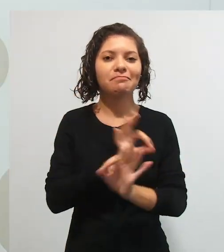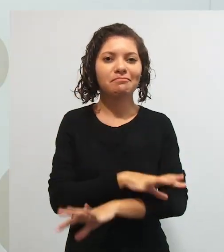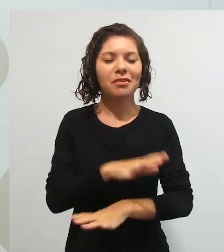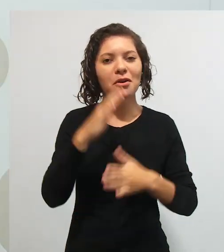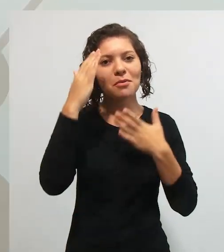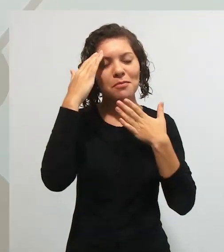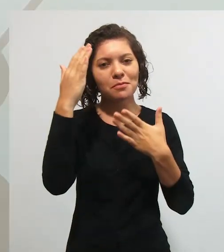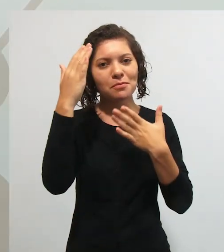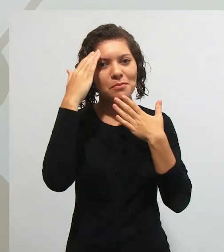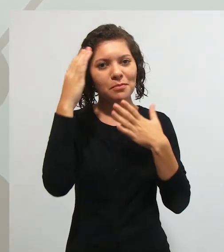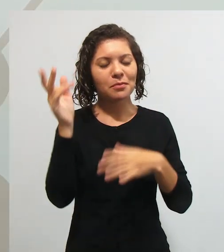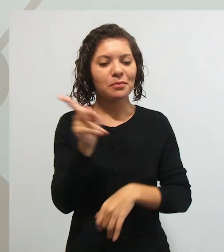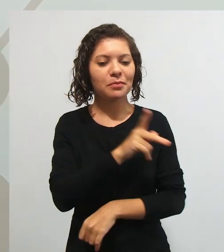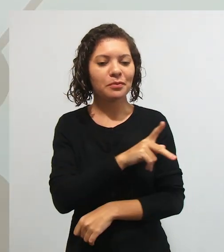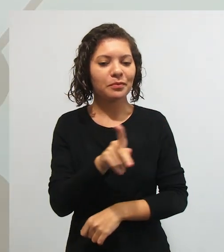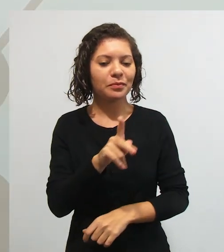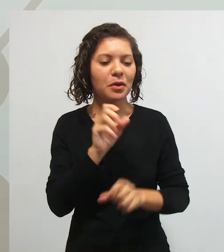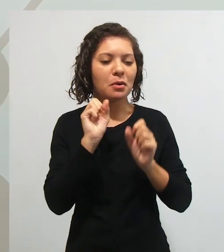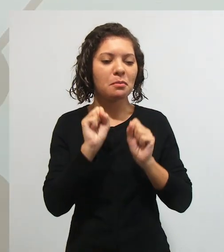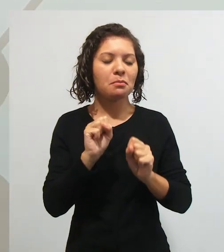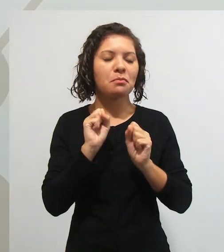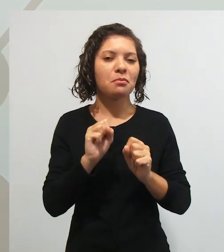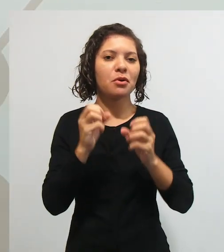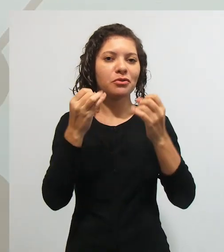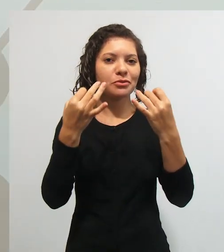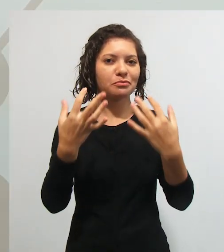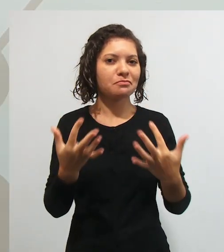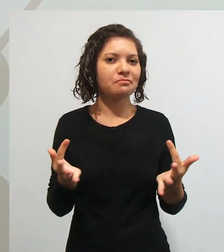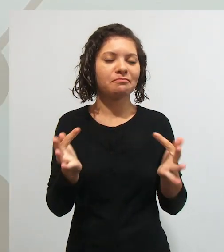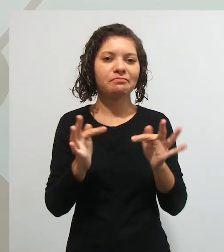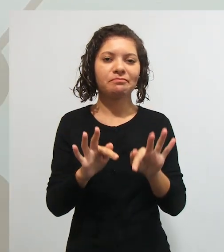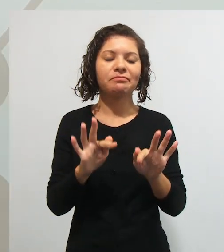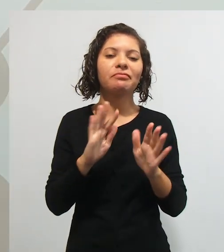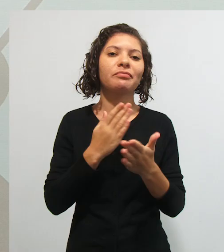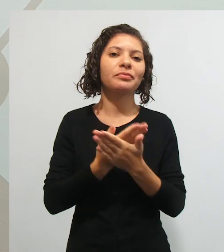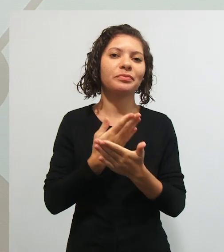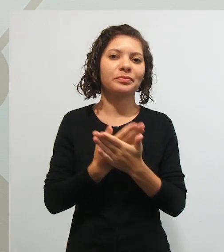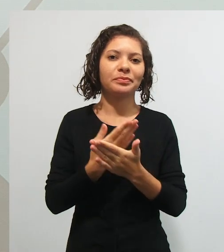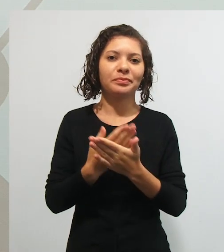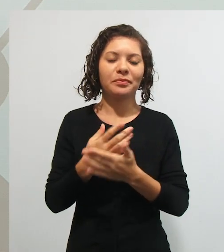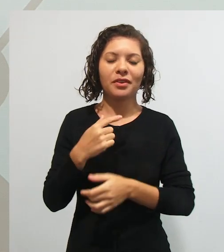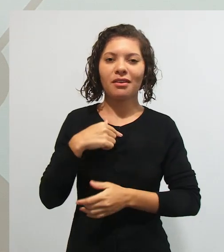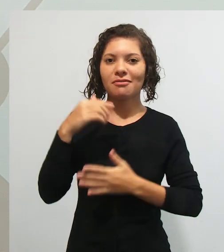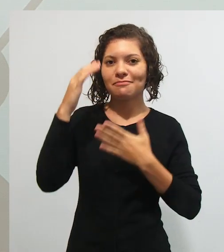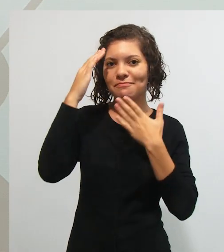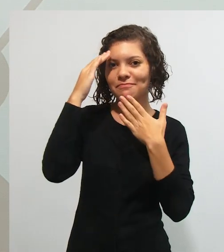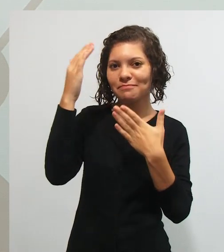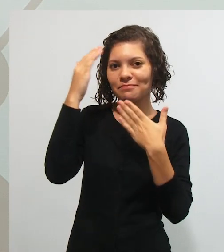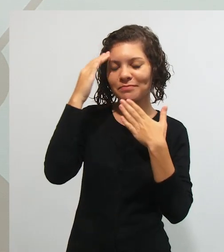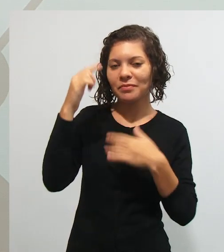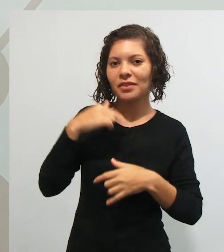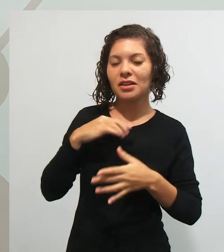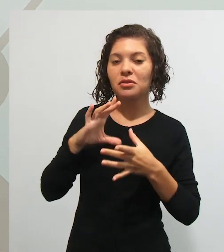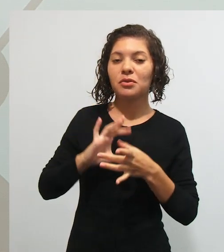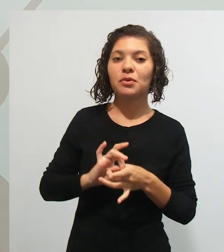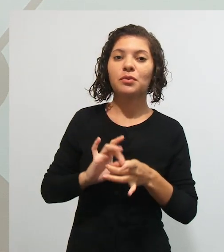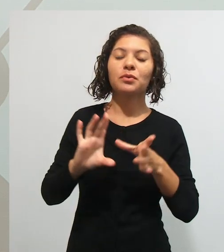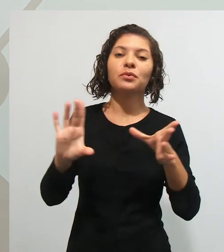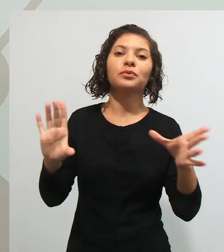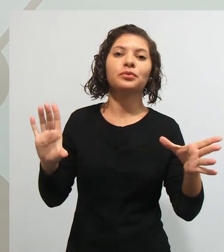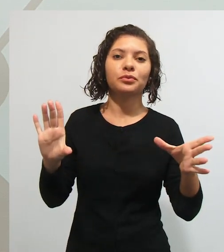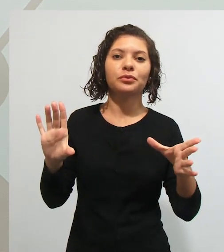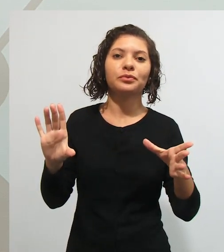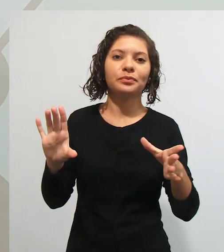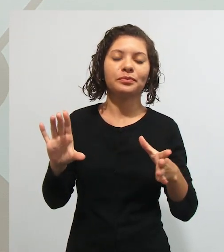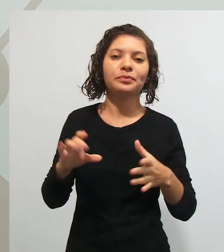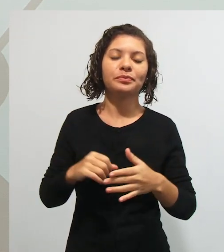sua participação e o senhor pode aí falar as suas palavras finais nesta aula. Eu que agradeço, André, estou à disposição, tá?